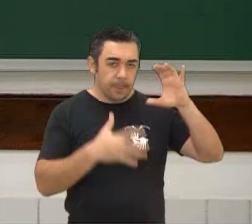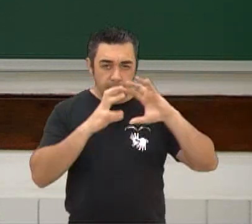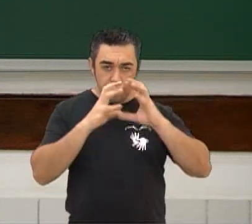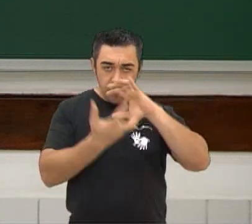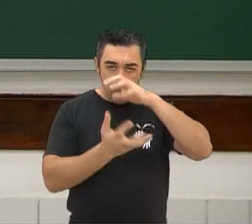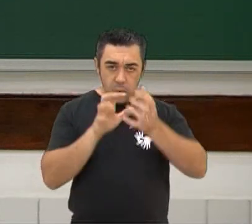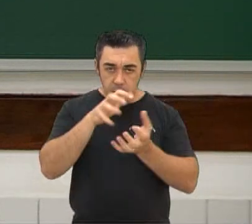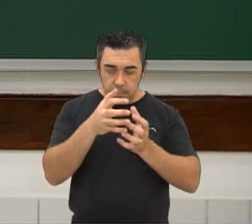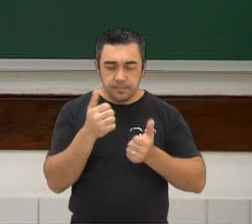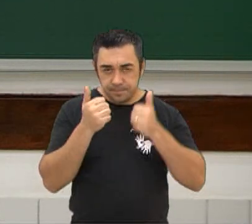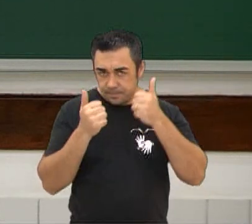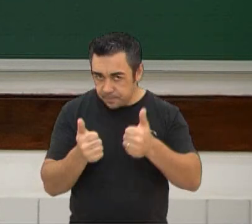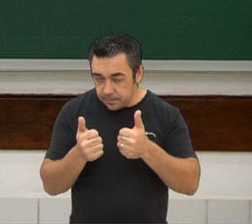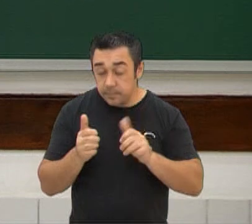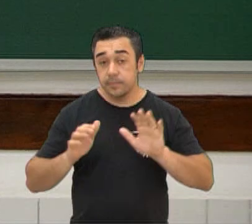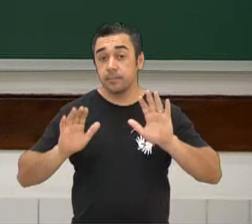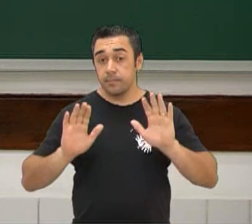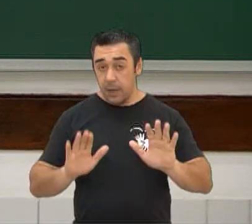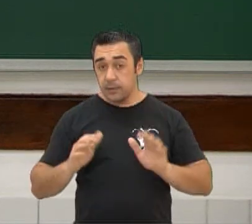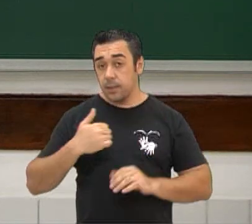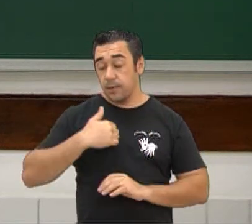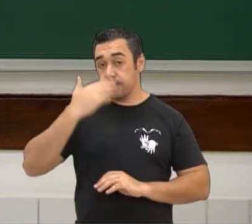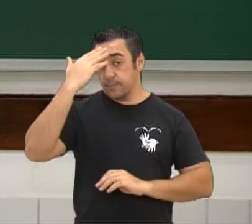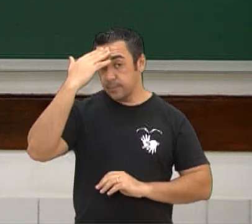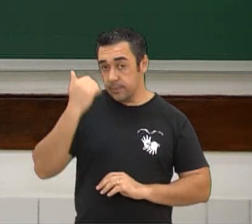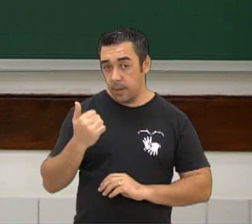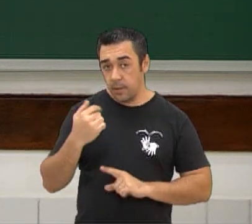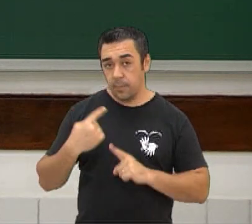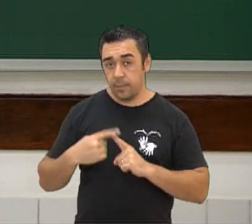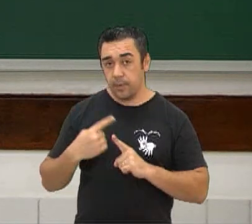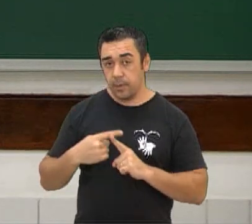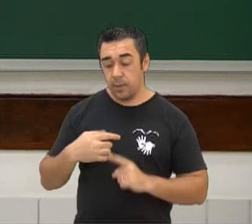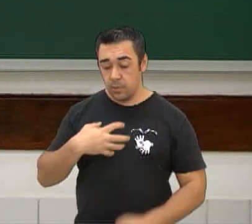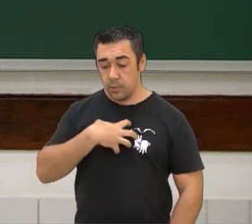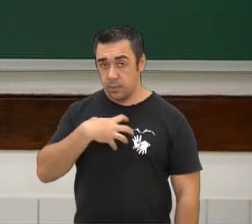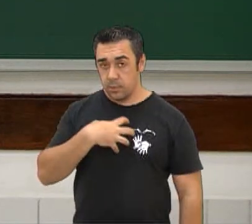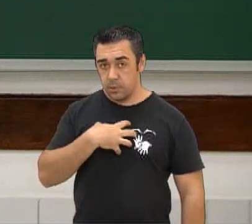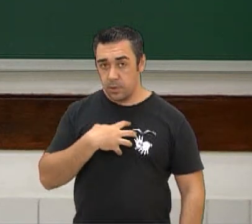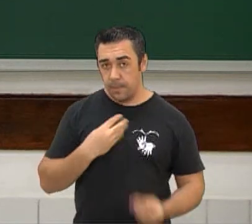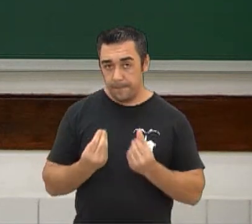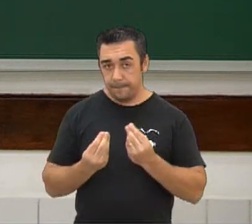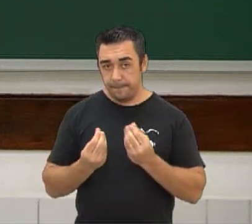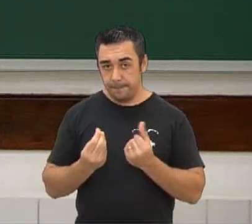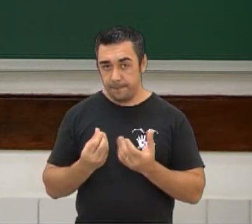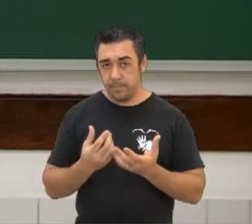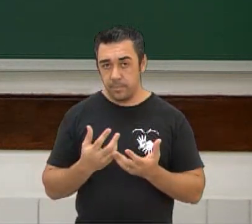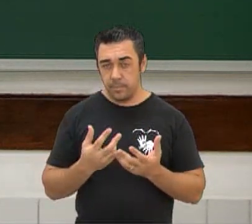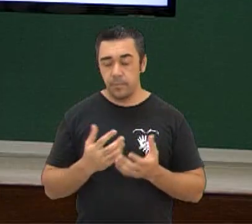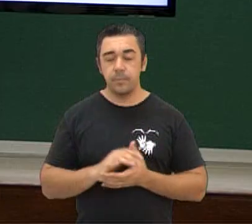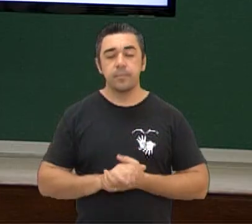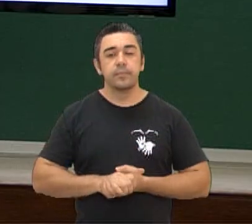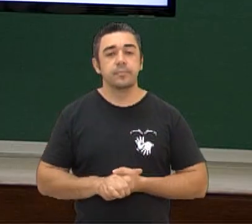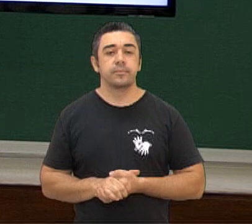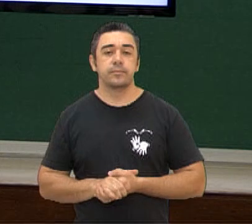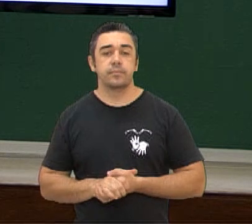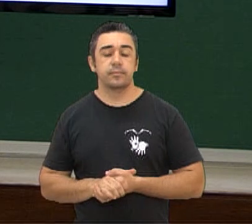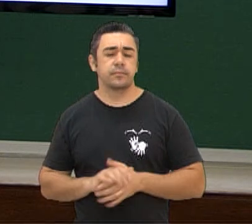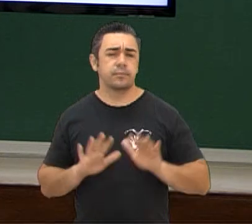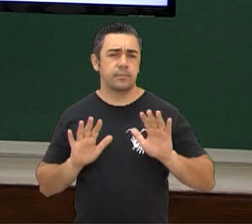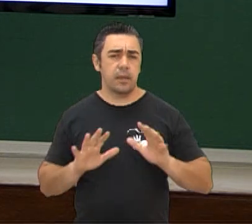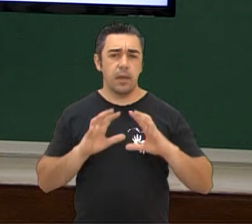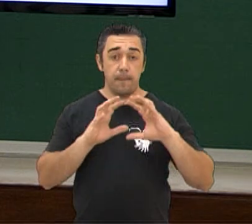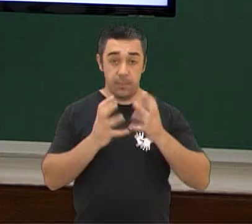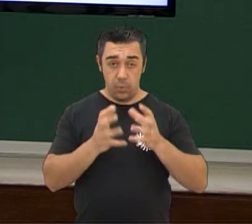de basquete. Mas eu sei disso através dos meus sentidos. A bola de